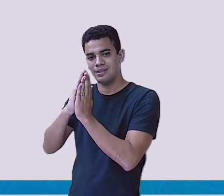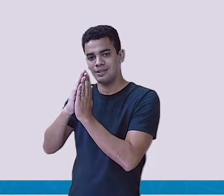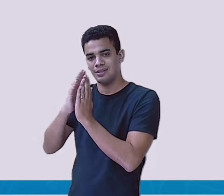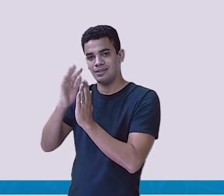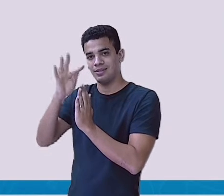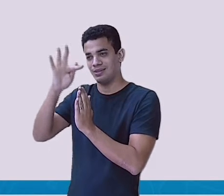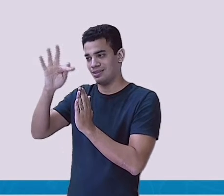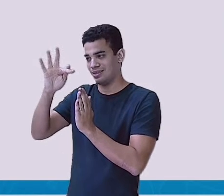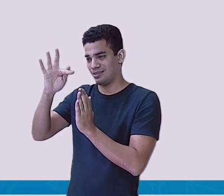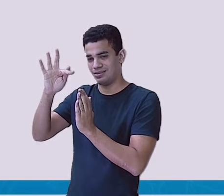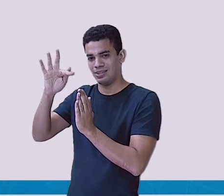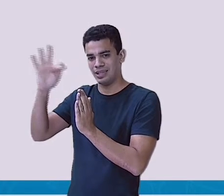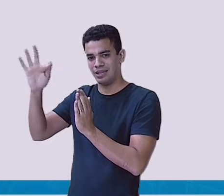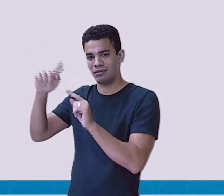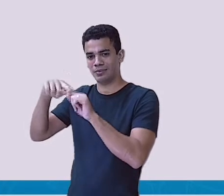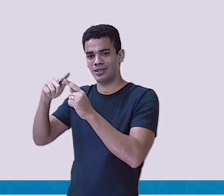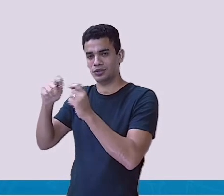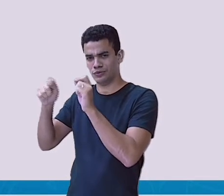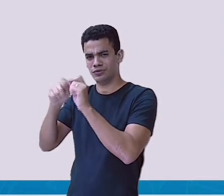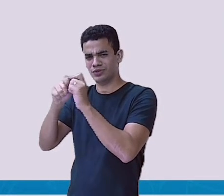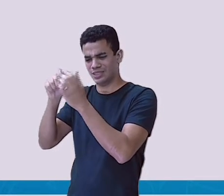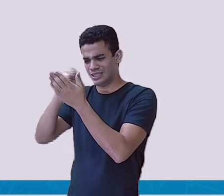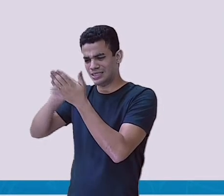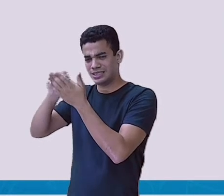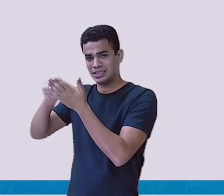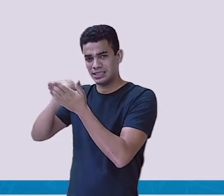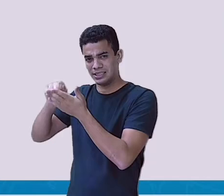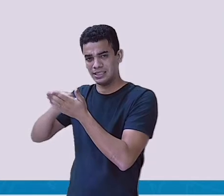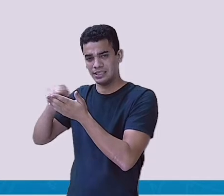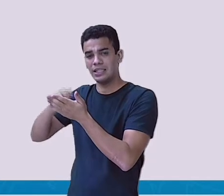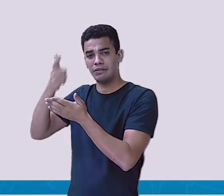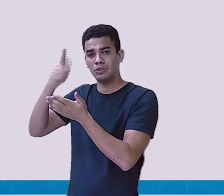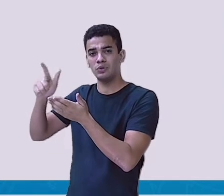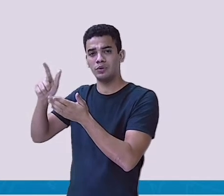eu vou consertar, tá? Só consertar aqui.